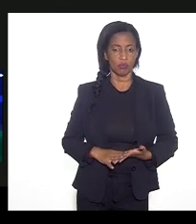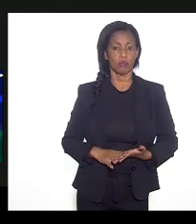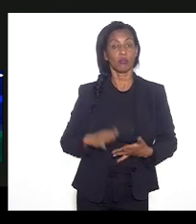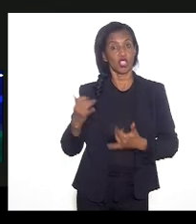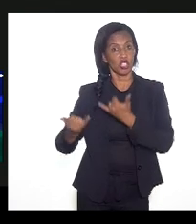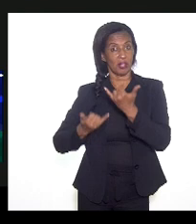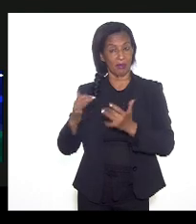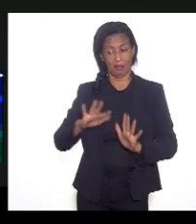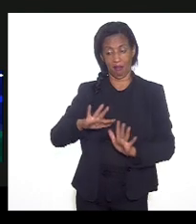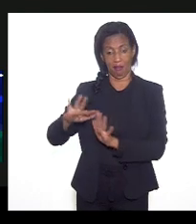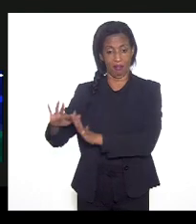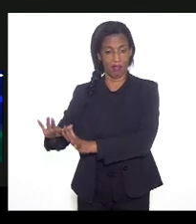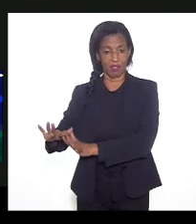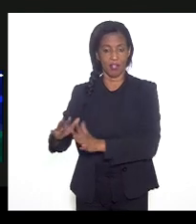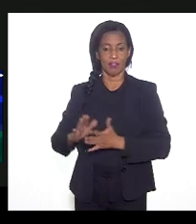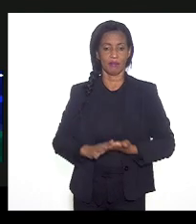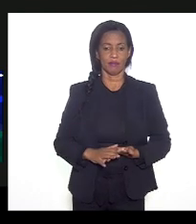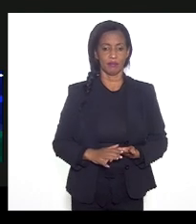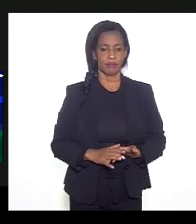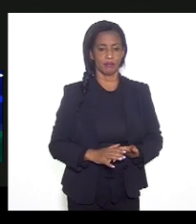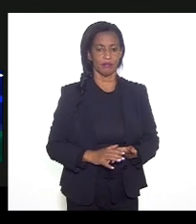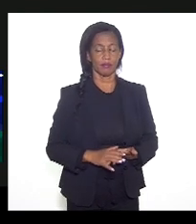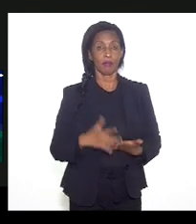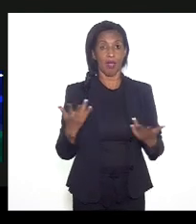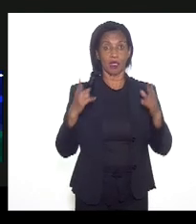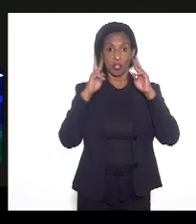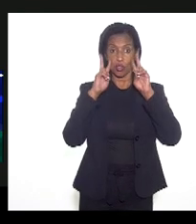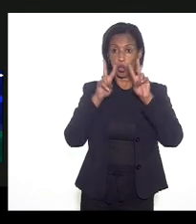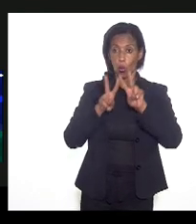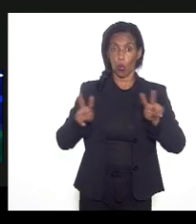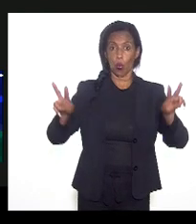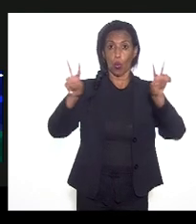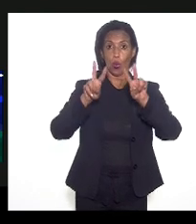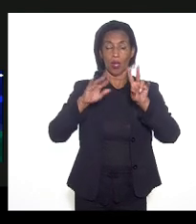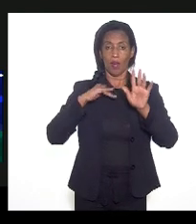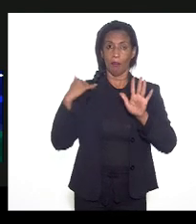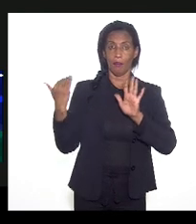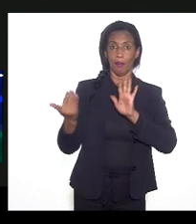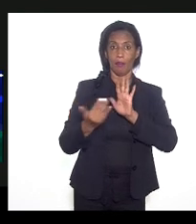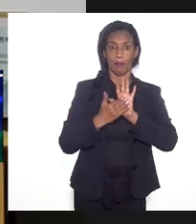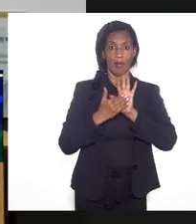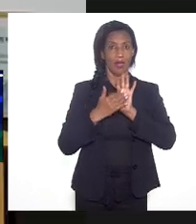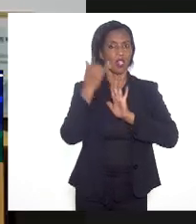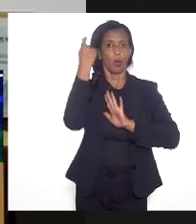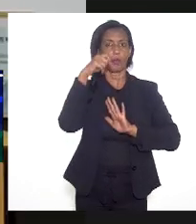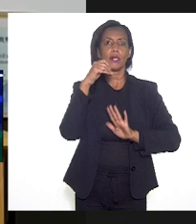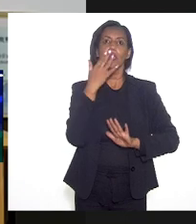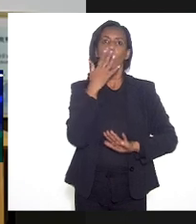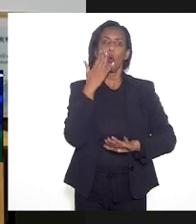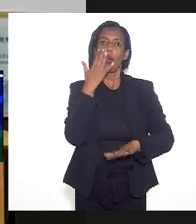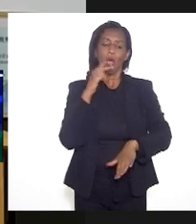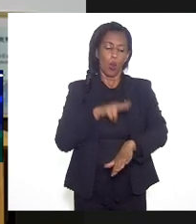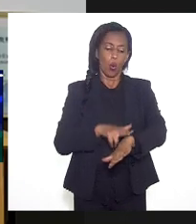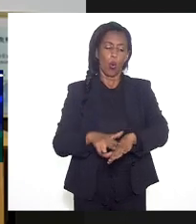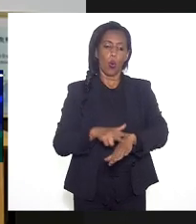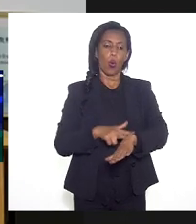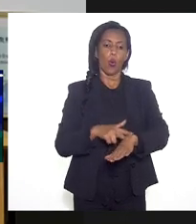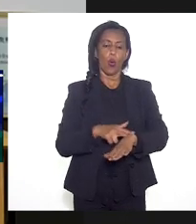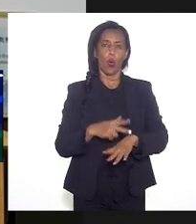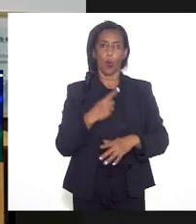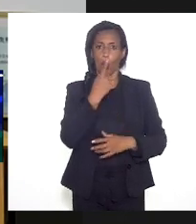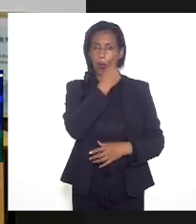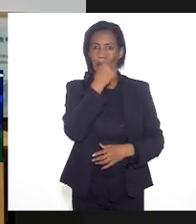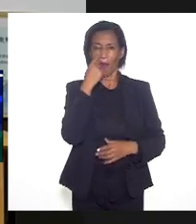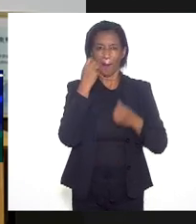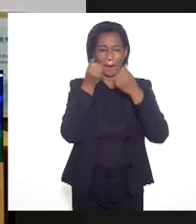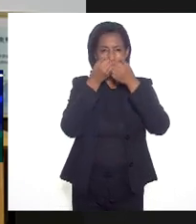mas eu acho que nós devemos olhar para todos sem olhar a cor da pele. O homem vale pelo brilho dos seus